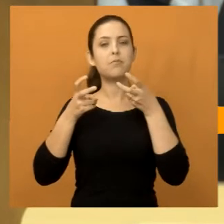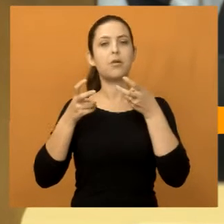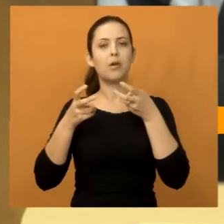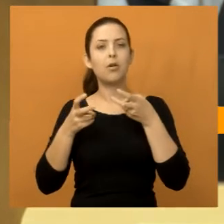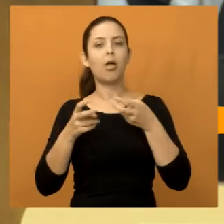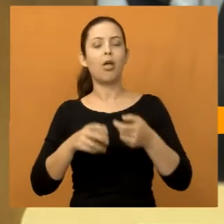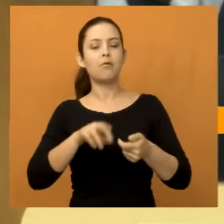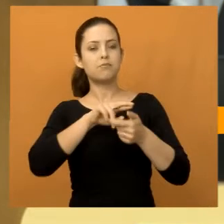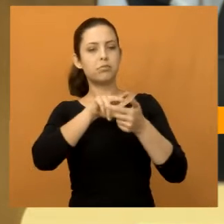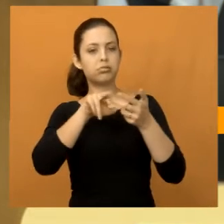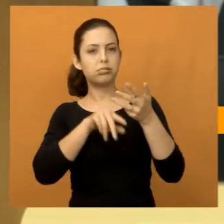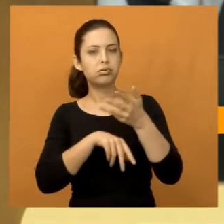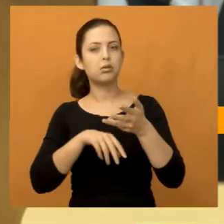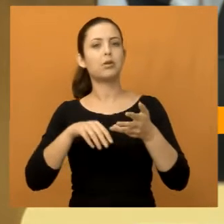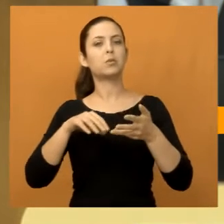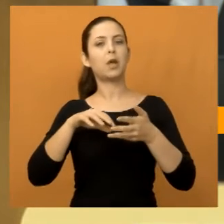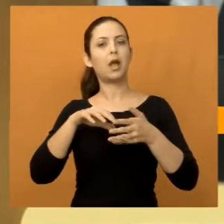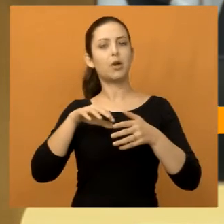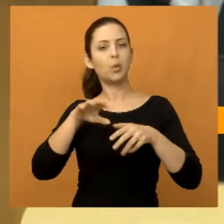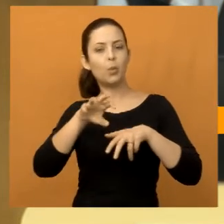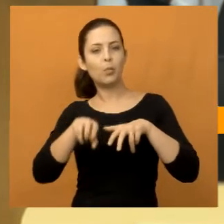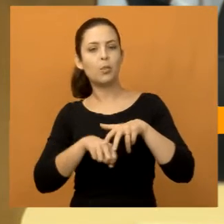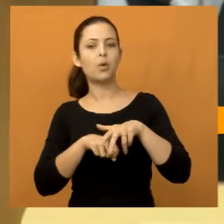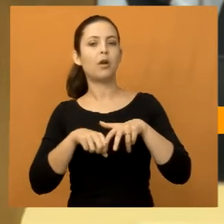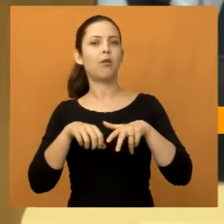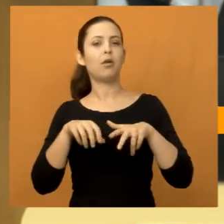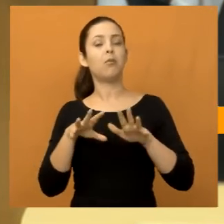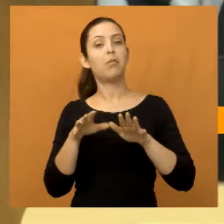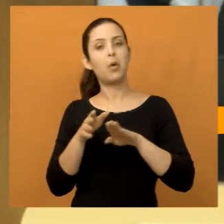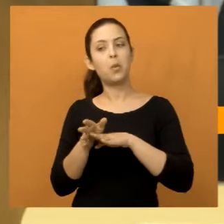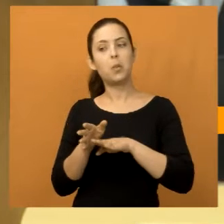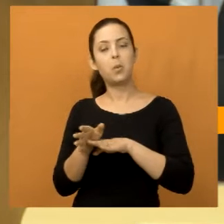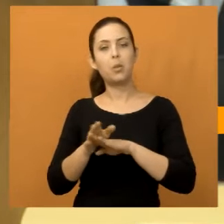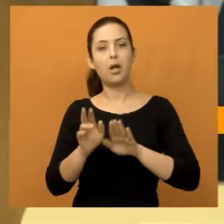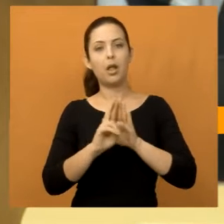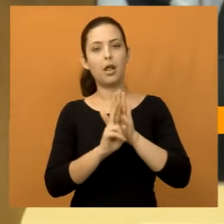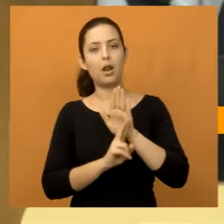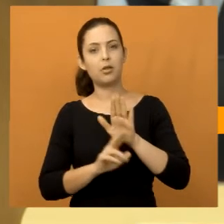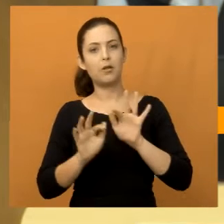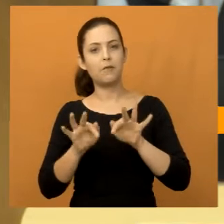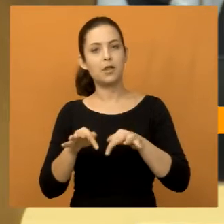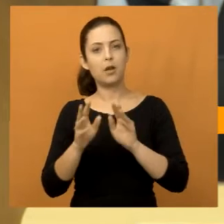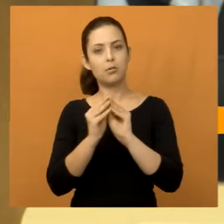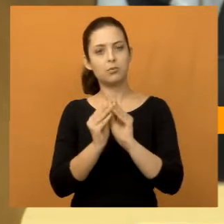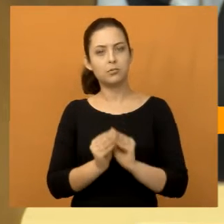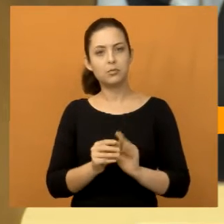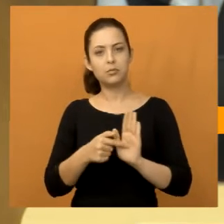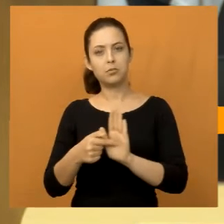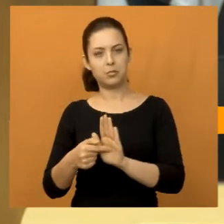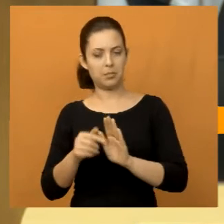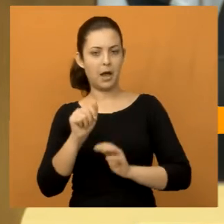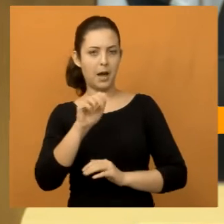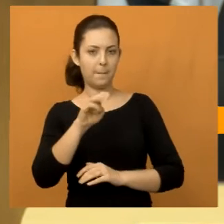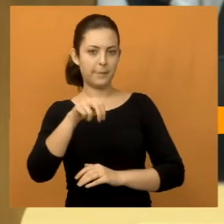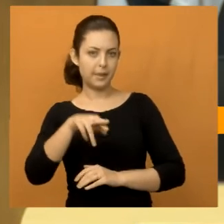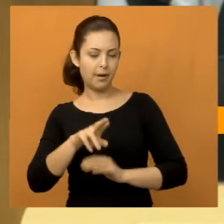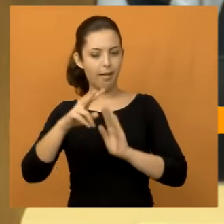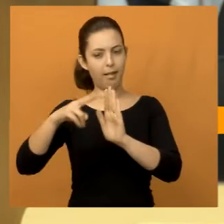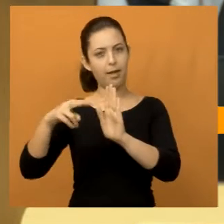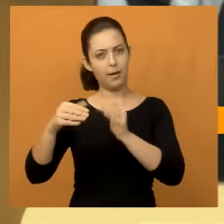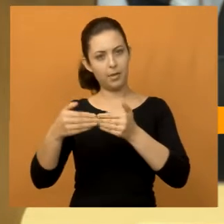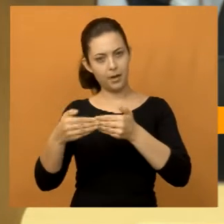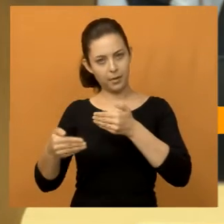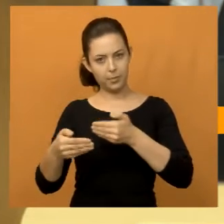de irregularidades. Ou seja, faremos uma recomendação no relatório final, aquilo que o Abner vai ler daqui a pouco.